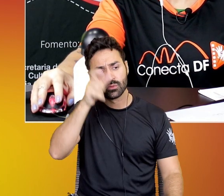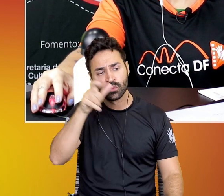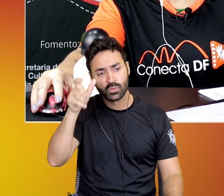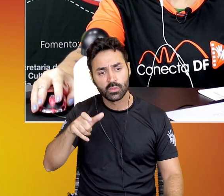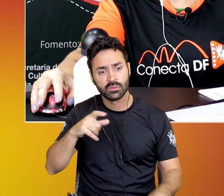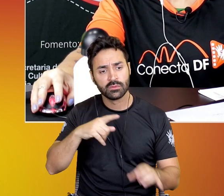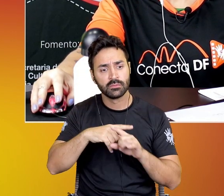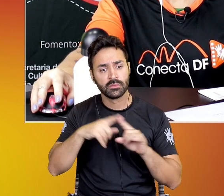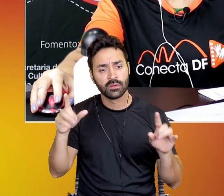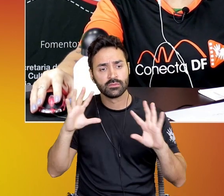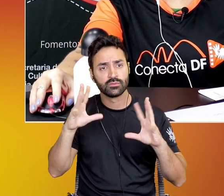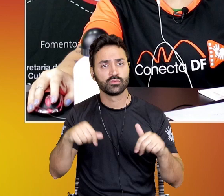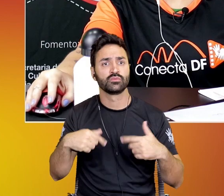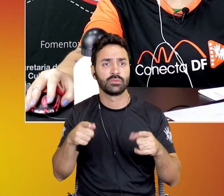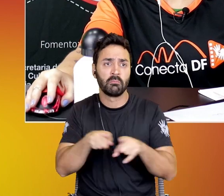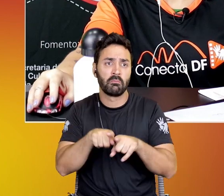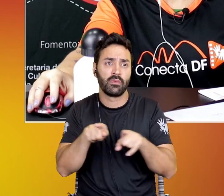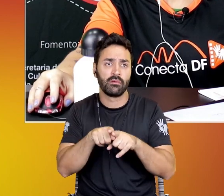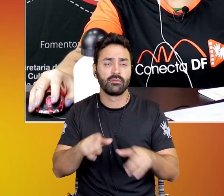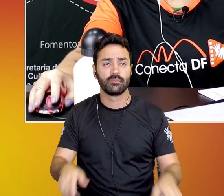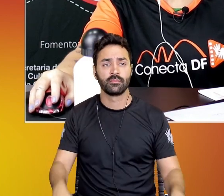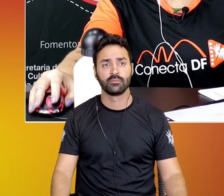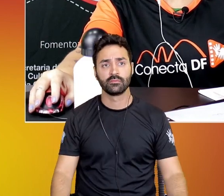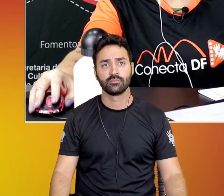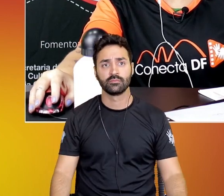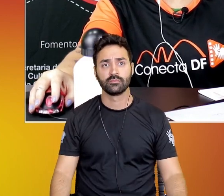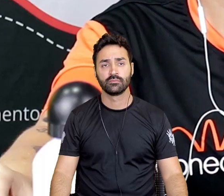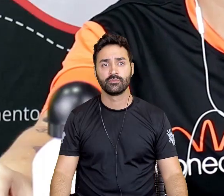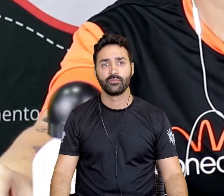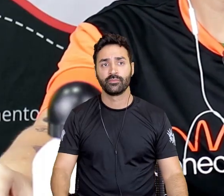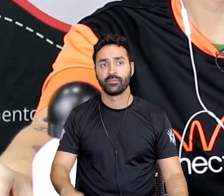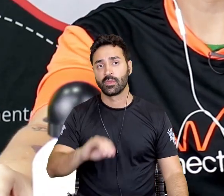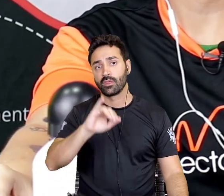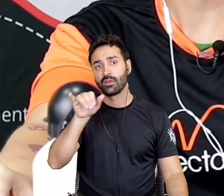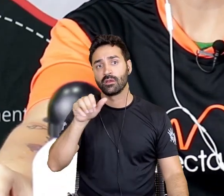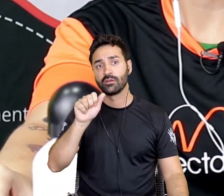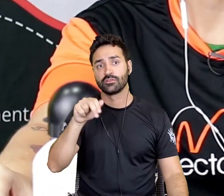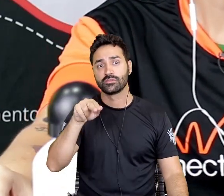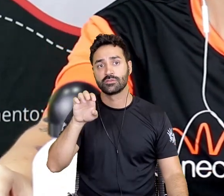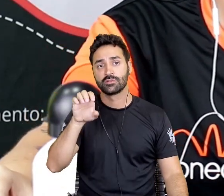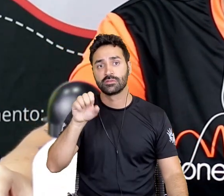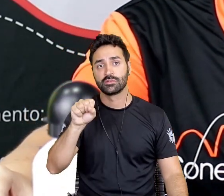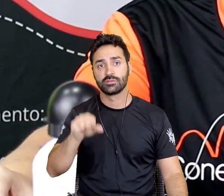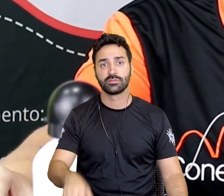aprenderem. Ótimo. Janes Cafuto.